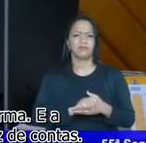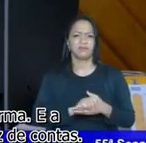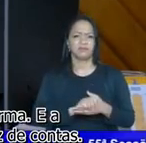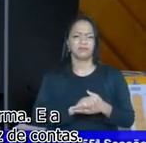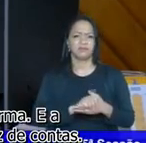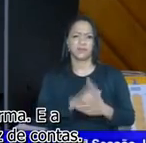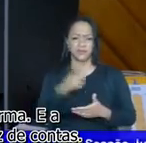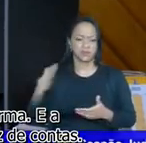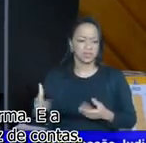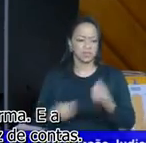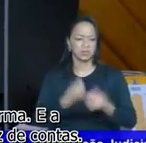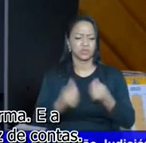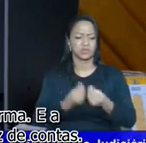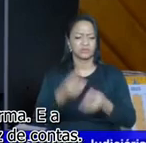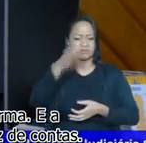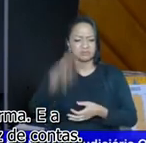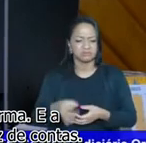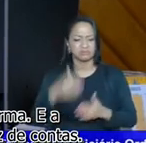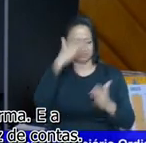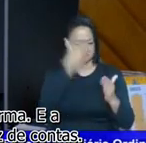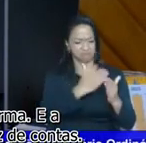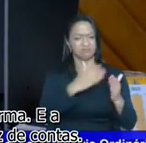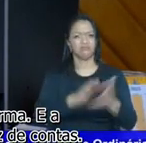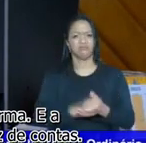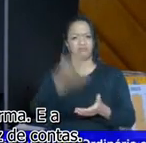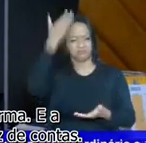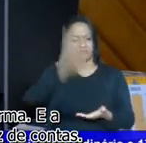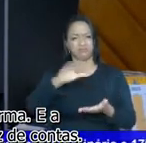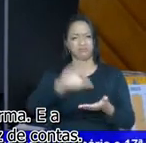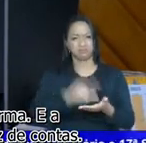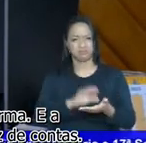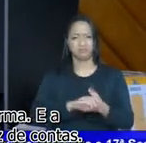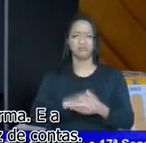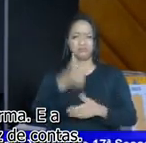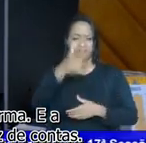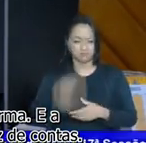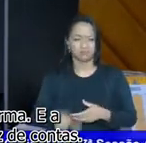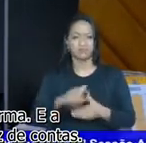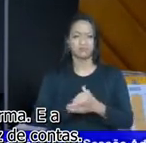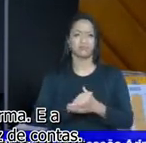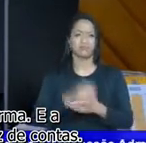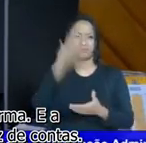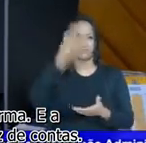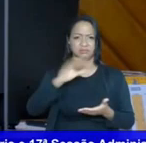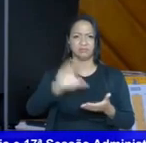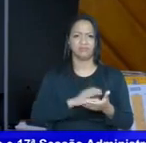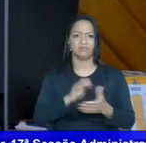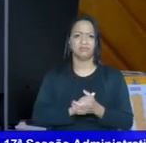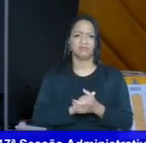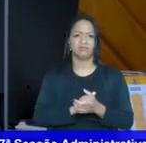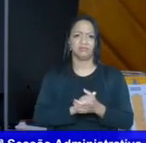Haftung, não teremos a efetividade da norma. E a prestação de contas, novamente, será uma prestação de faz de